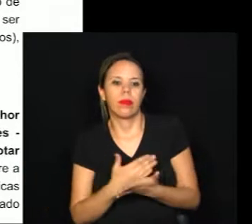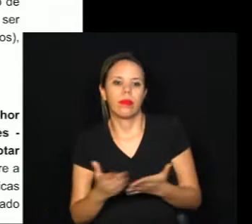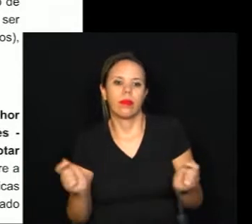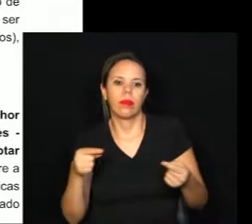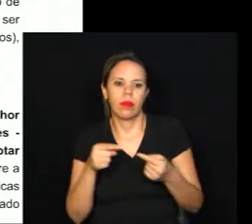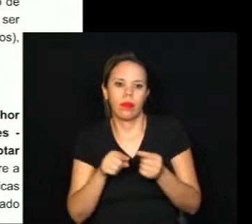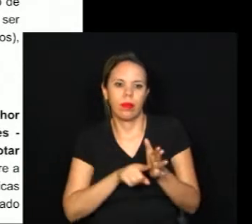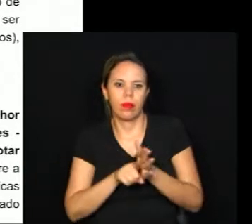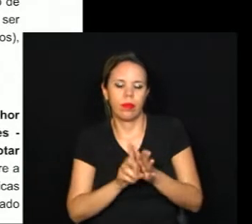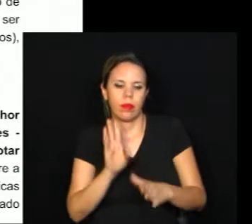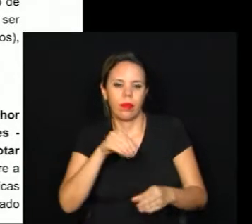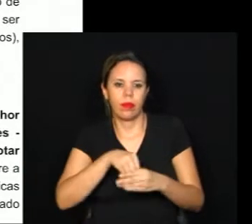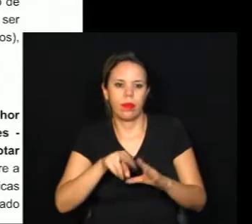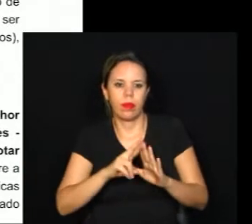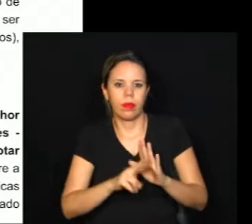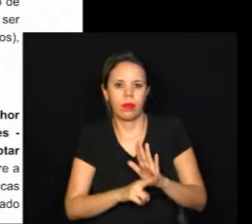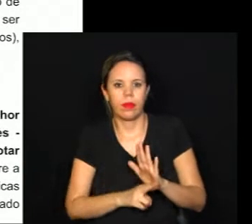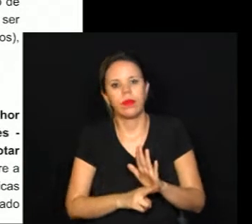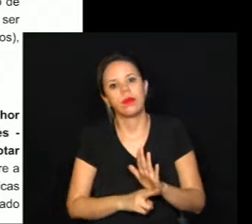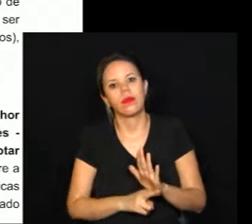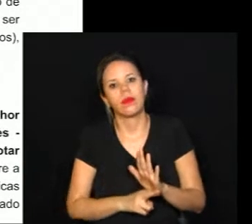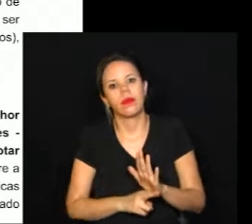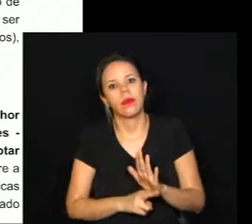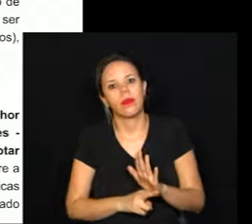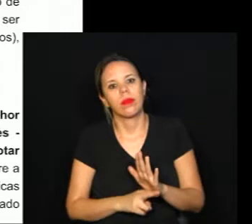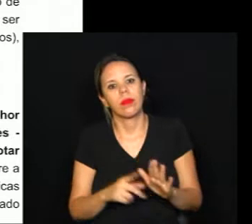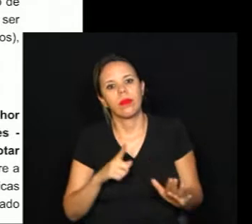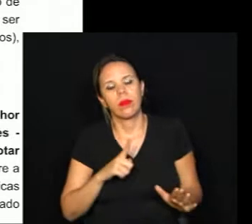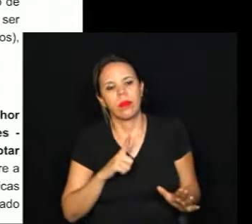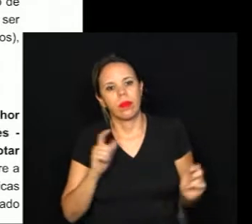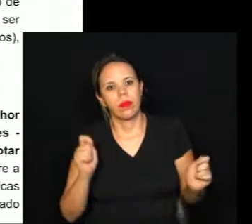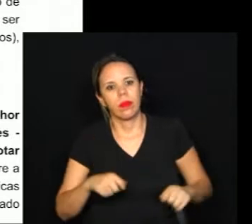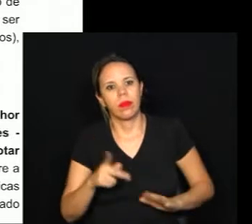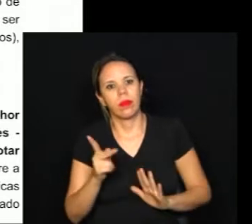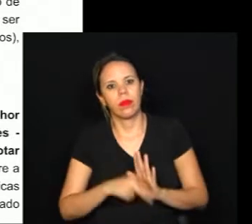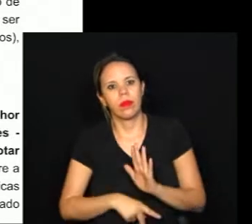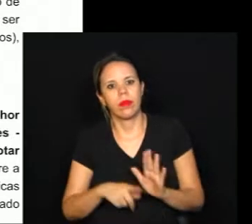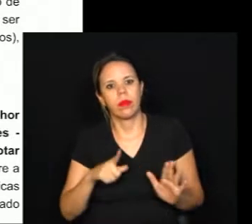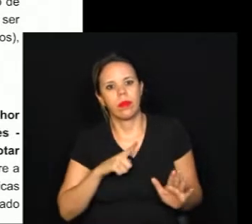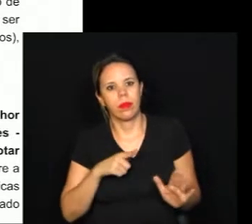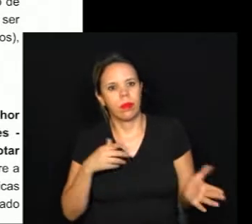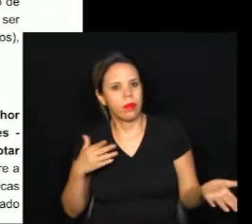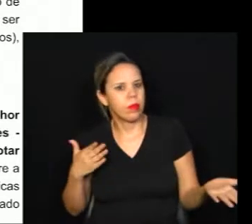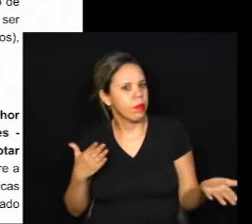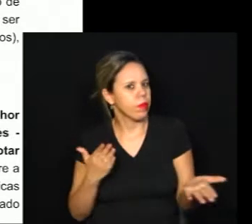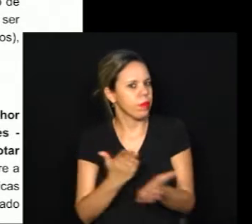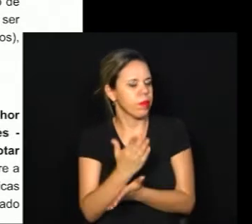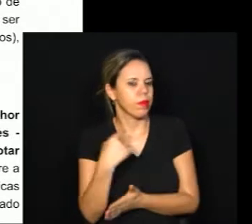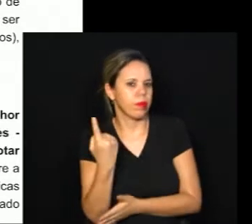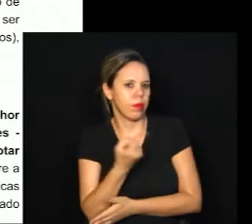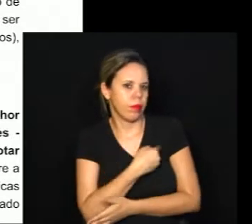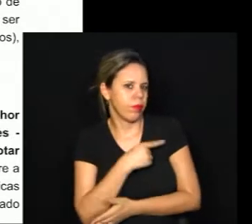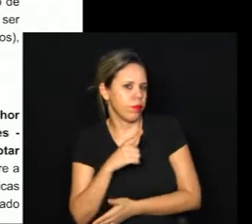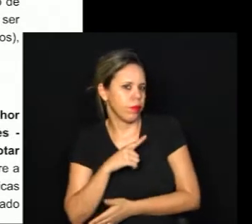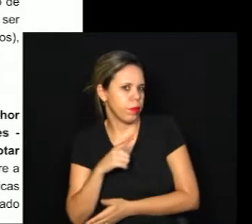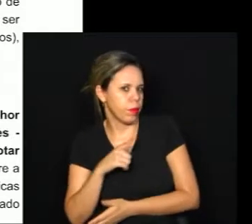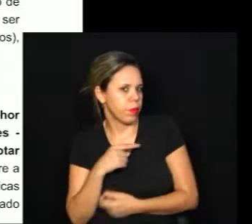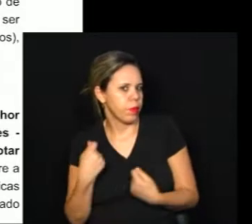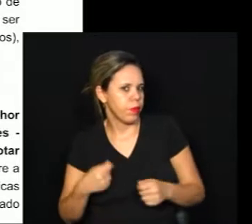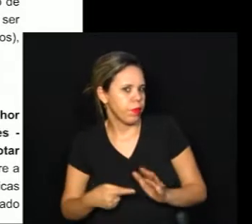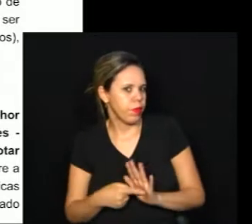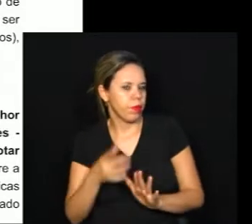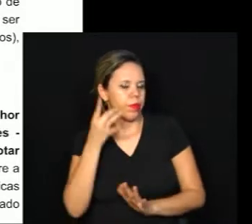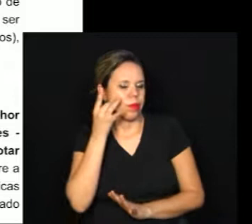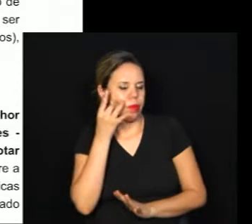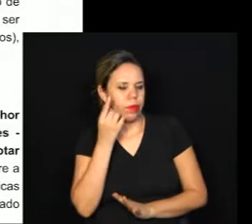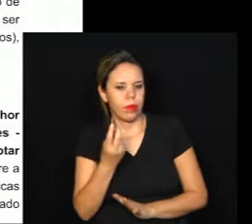acordo com o regimento interno da Câmara. Para que esse projeto seja aprovado, nós temos que ter a presença